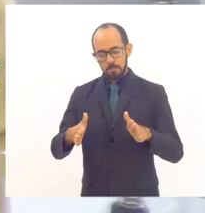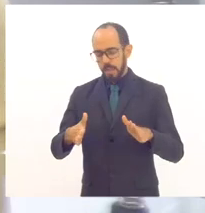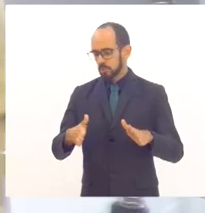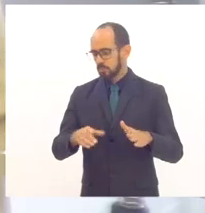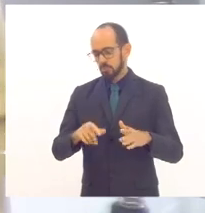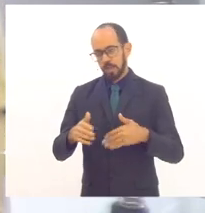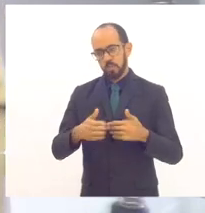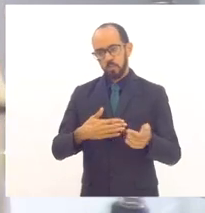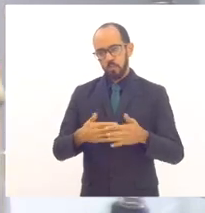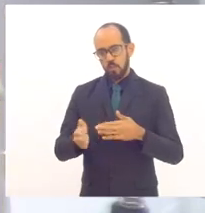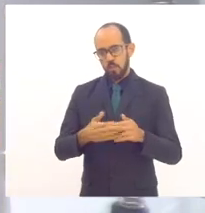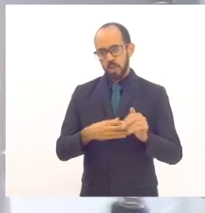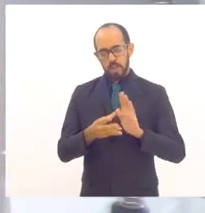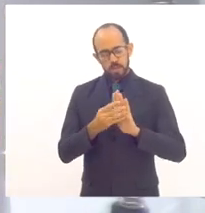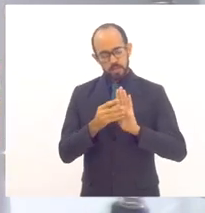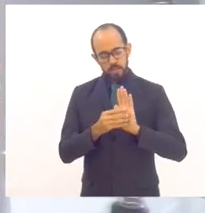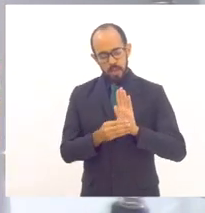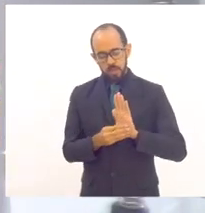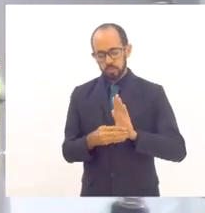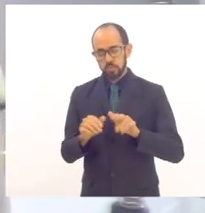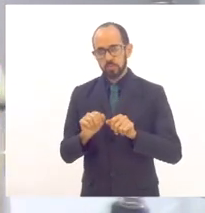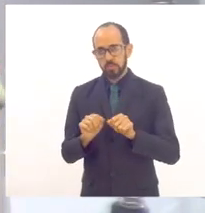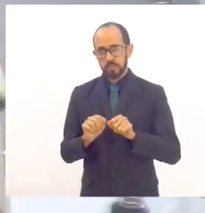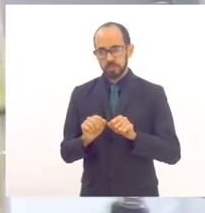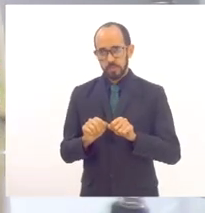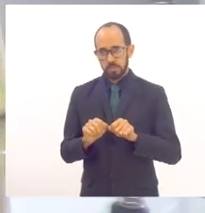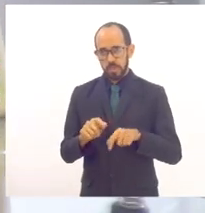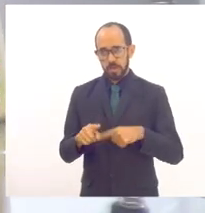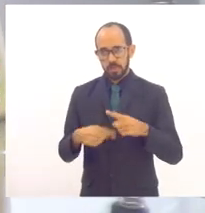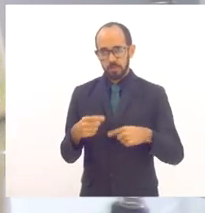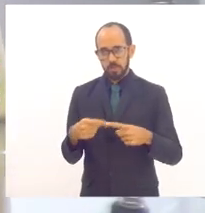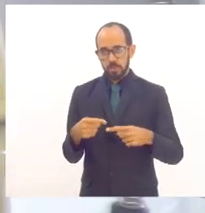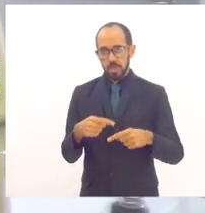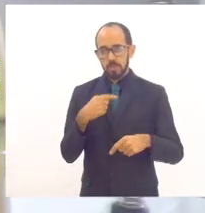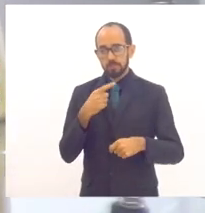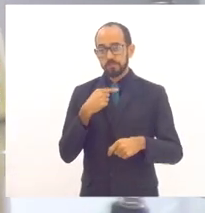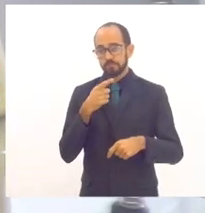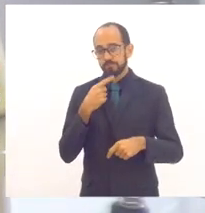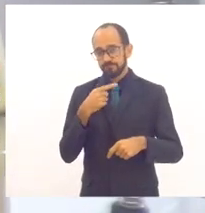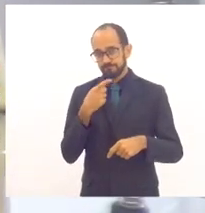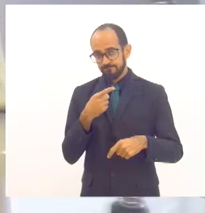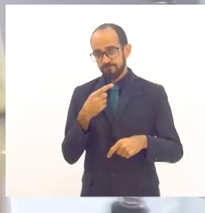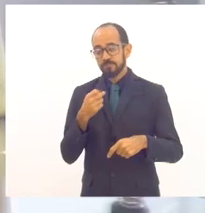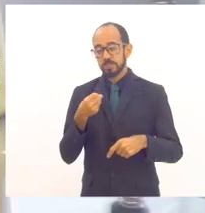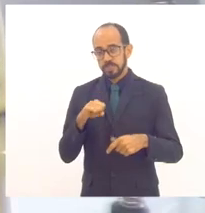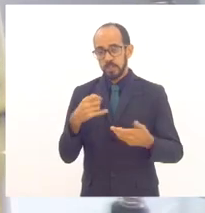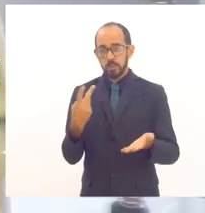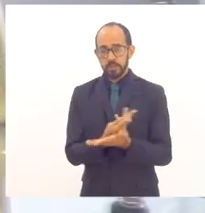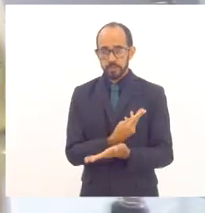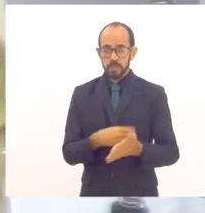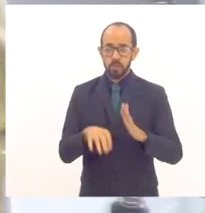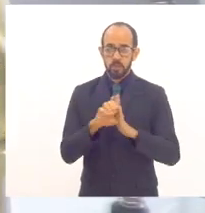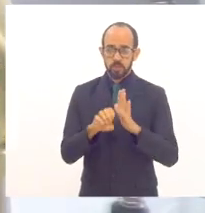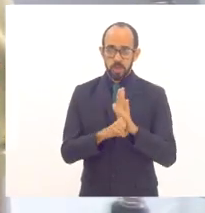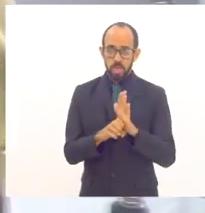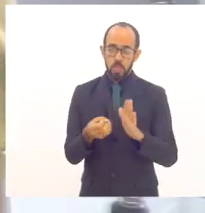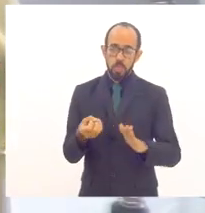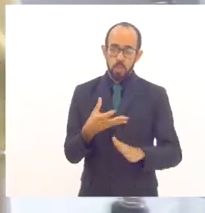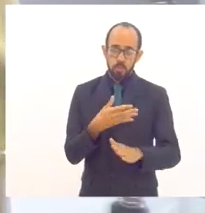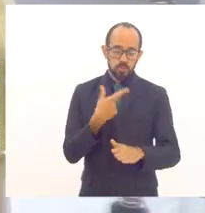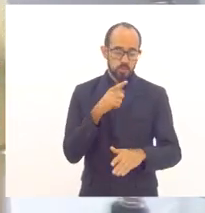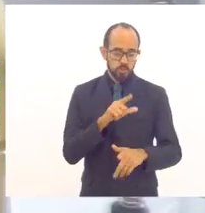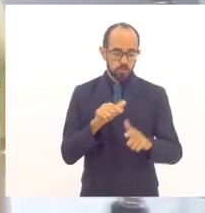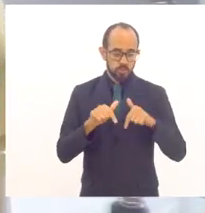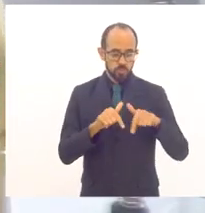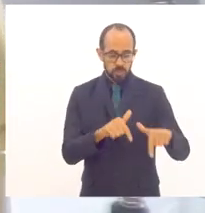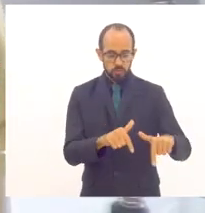esse credenciamento seja feito, para que, na possibilidade de um novo edital, vocês já estejam certificados como ponto